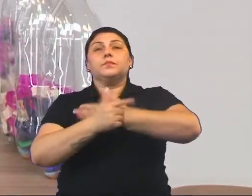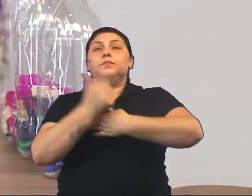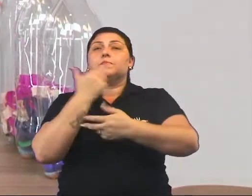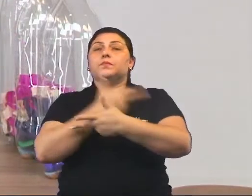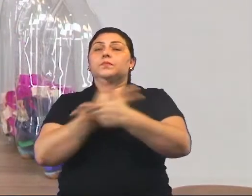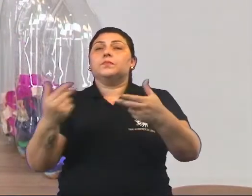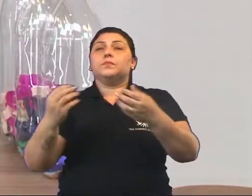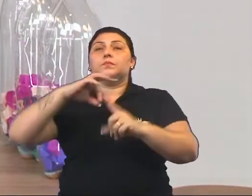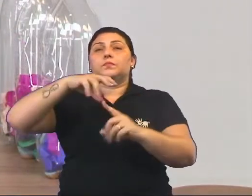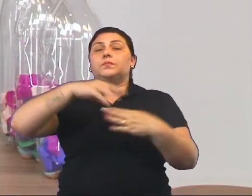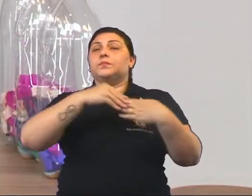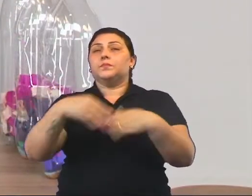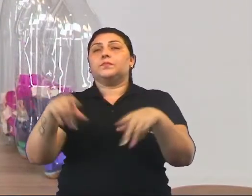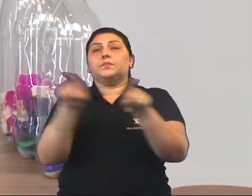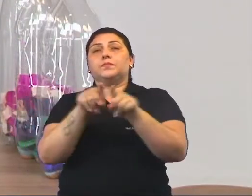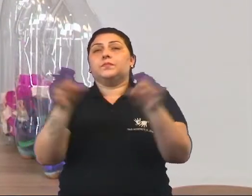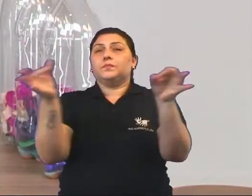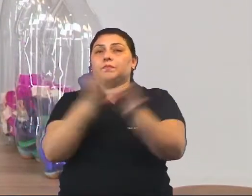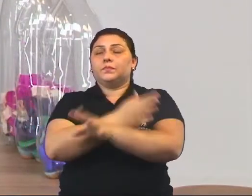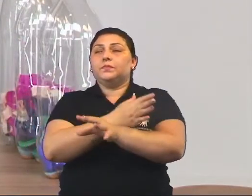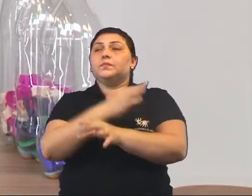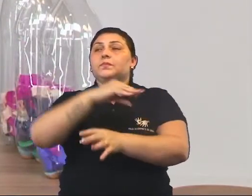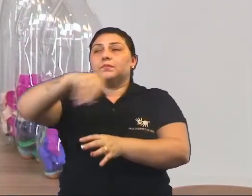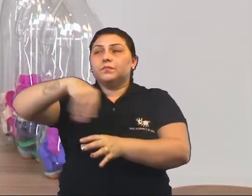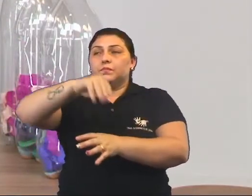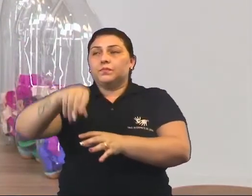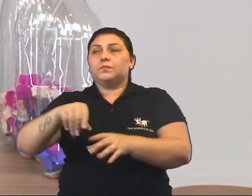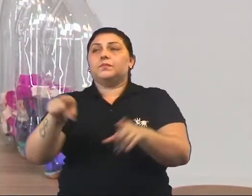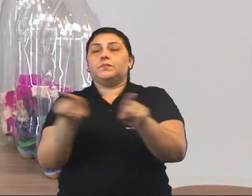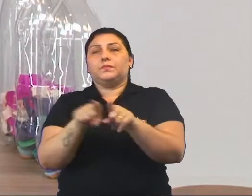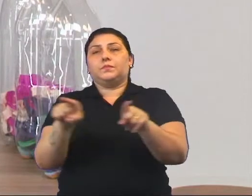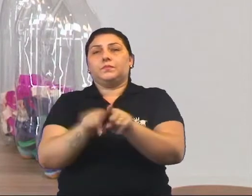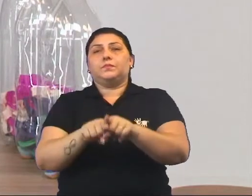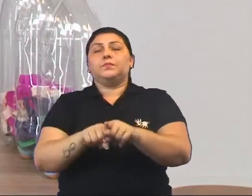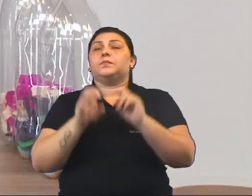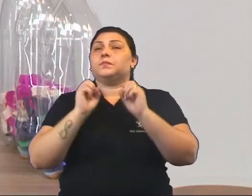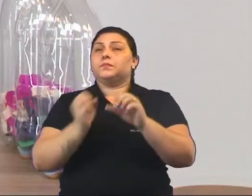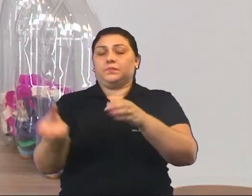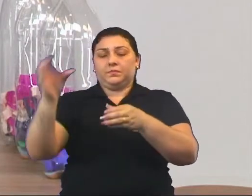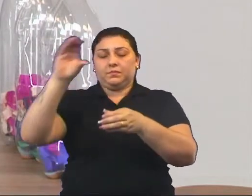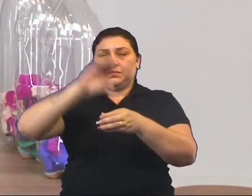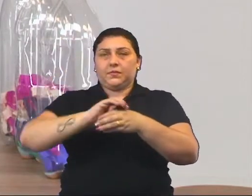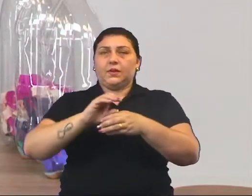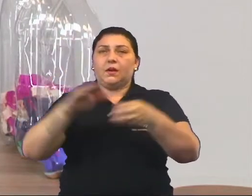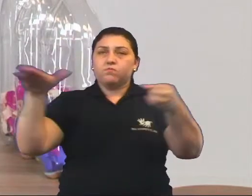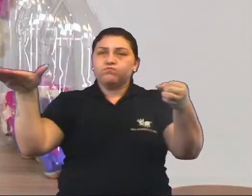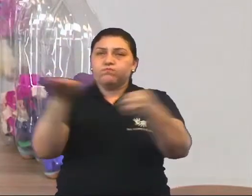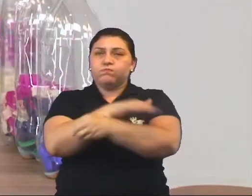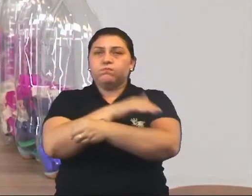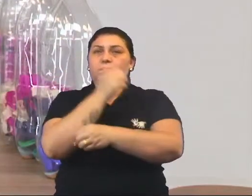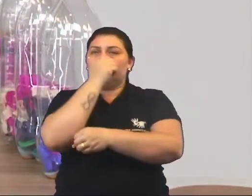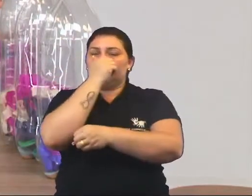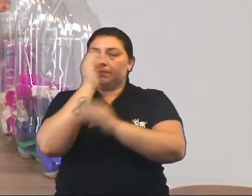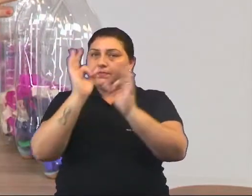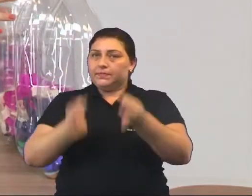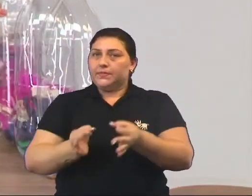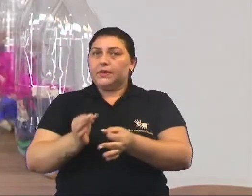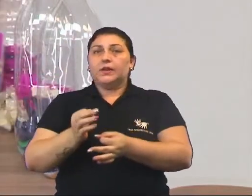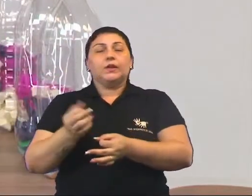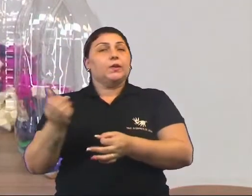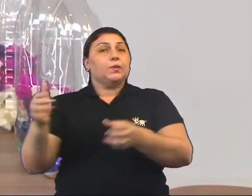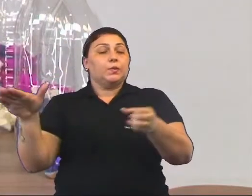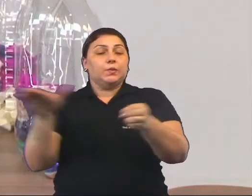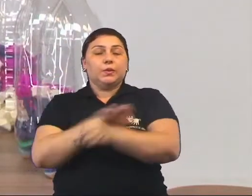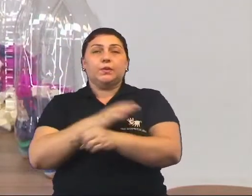outras garrafas eu já trouxe aqui prontinhas, com areia e tiras de papel crepom. Você pode colocar até encher, certo? Eu não